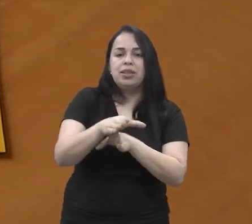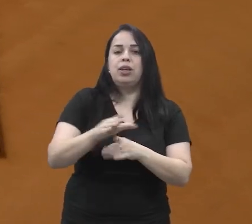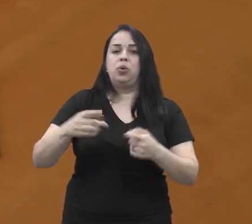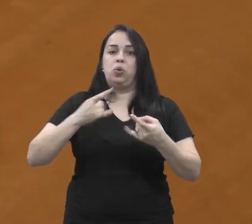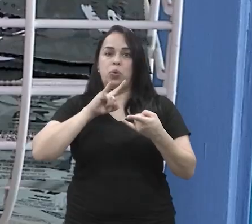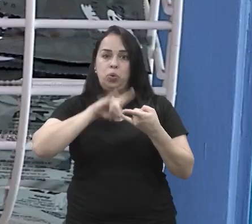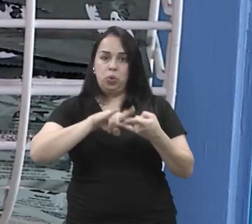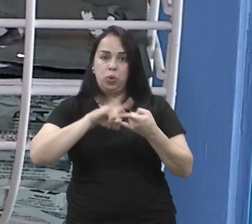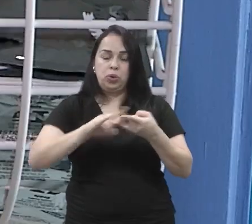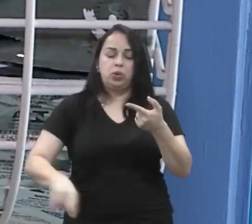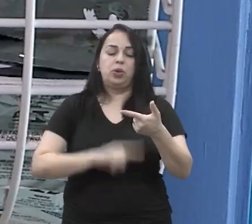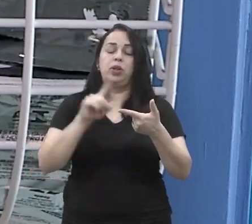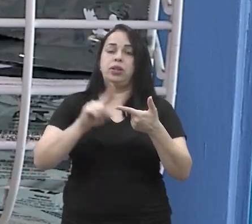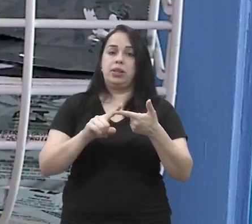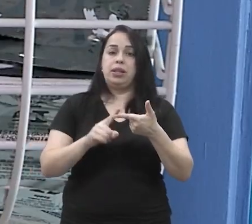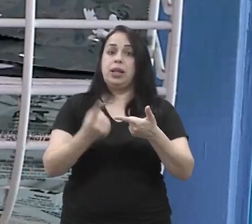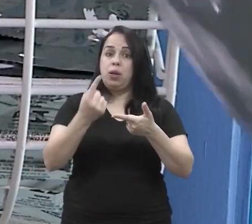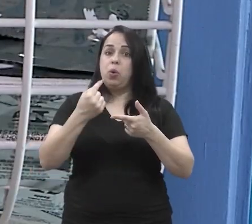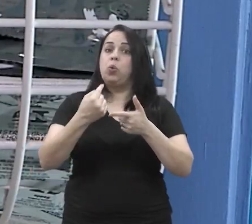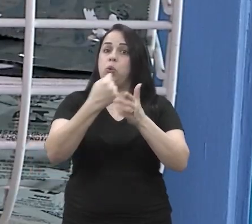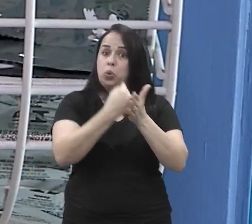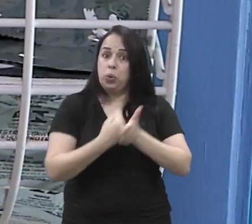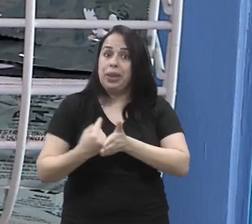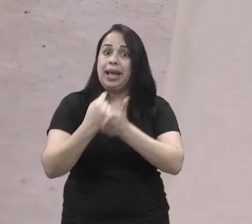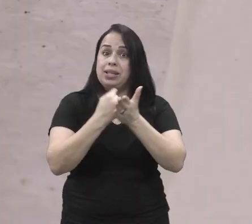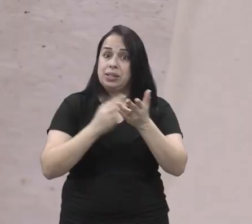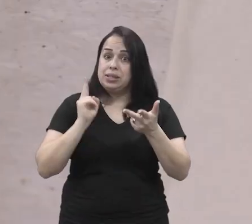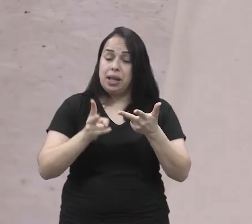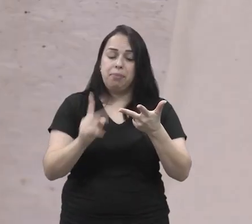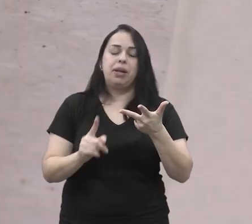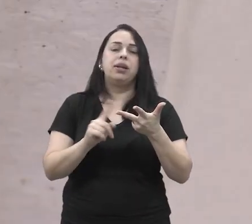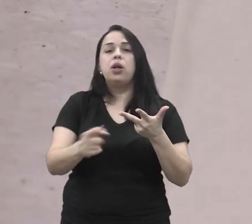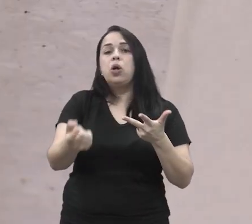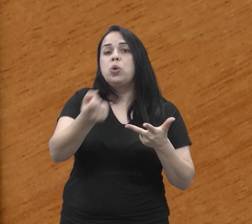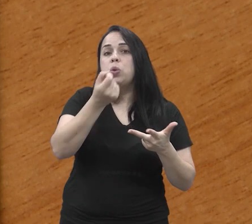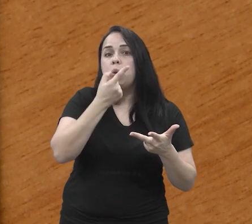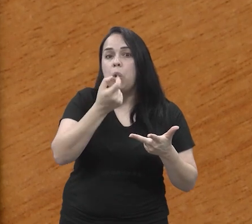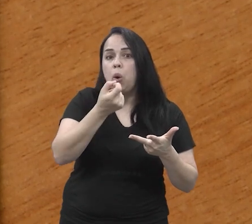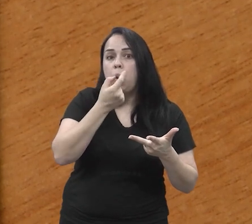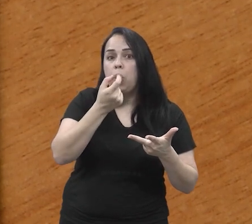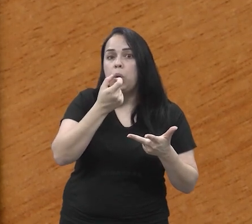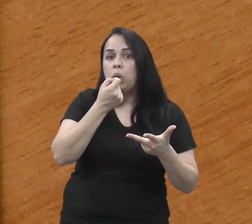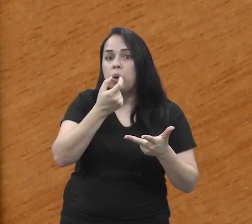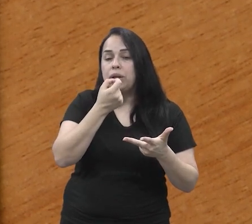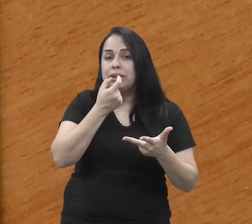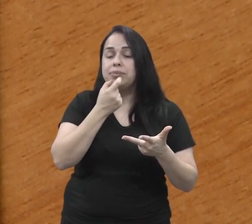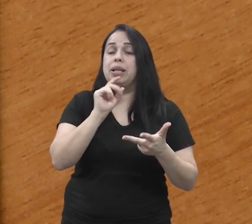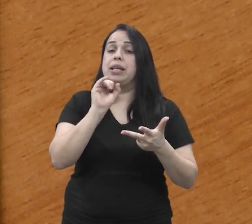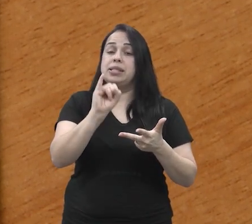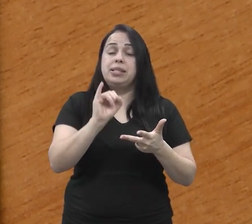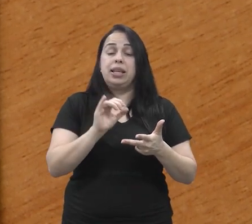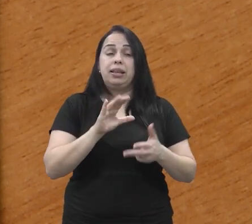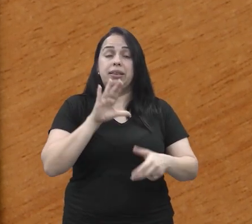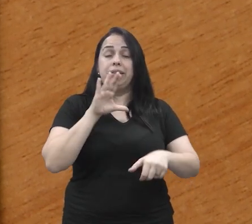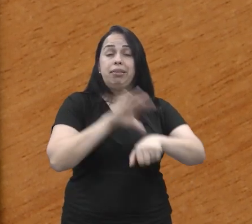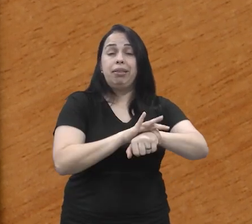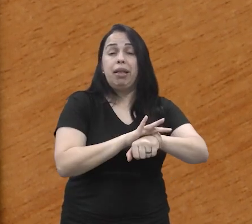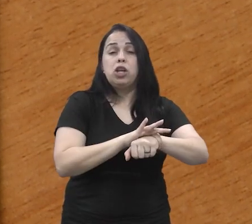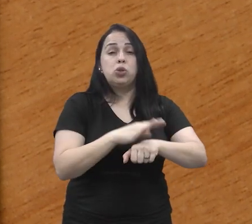médicos são: use preservativo, faça o teste regularmente, tome as medicações de pré